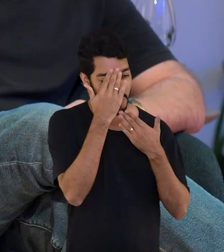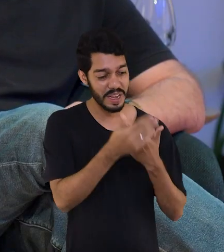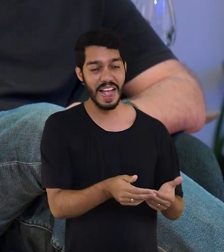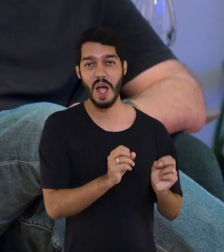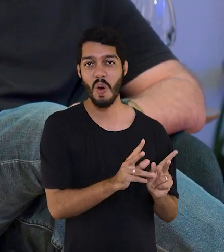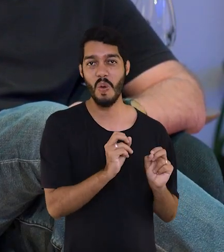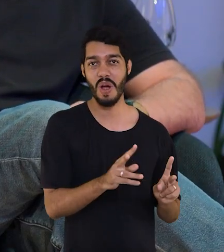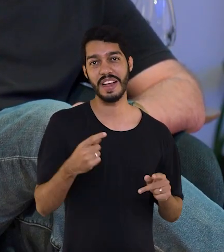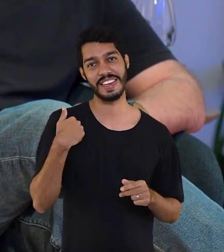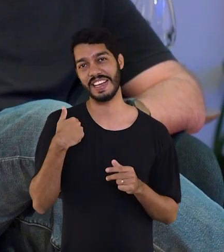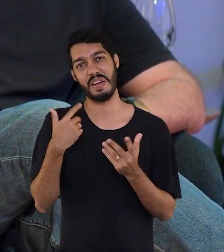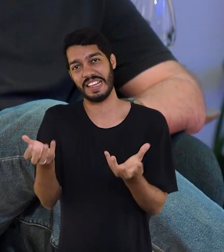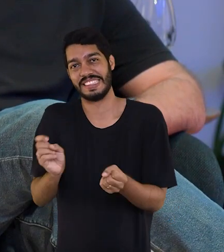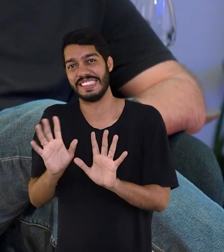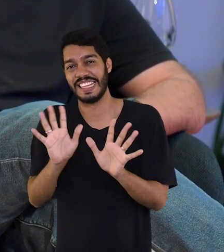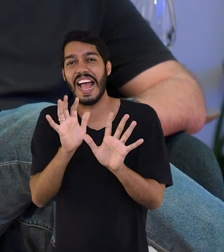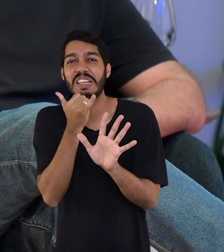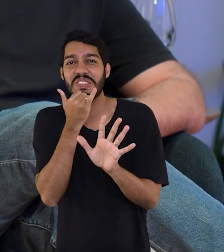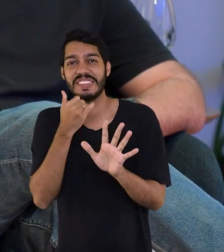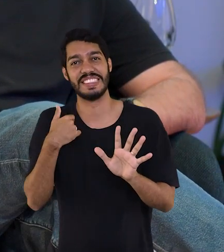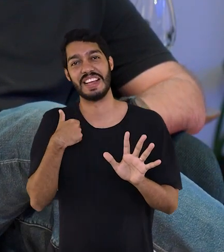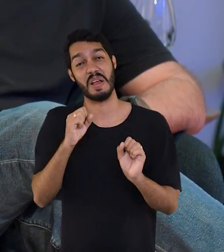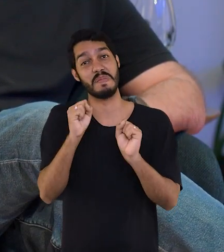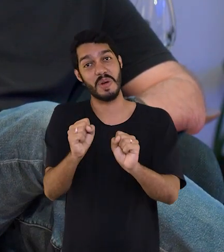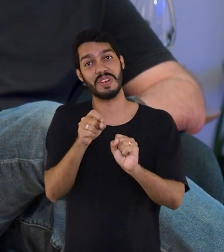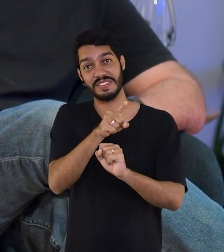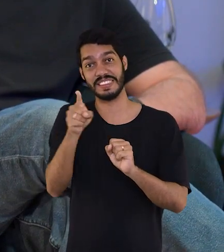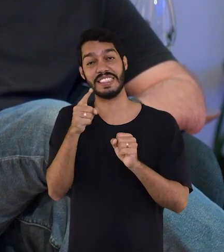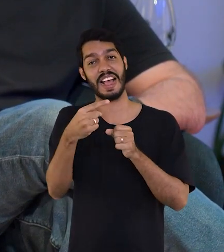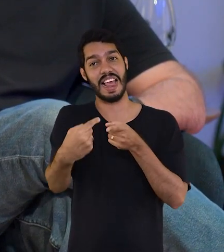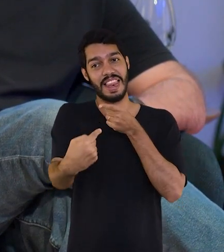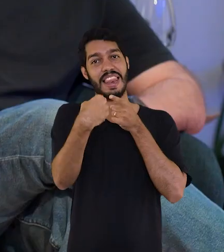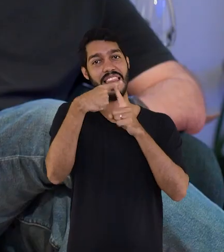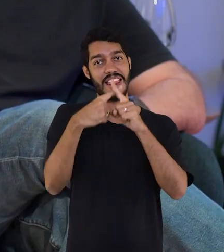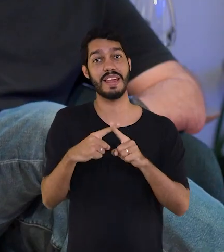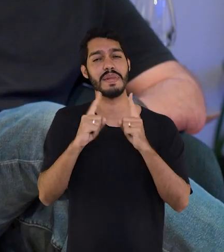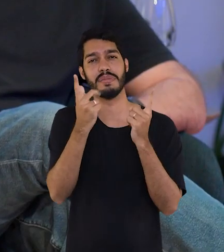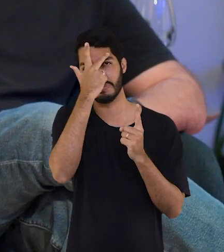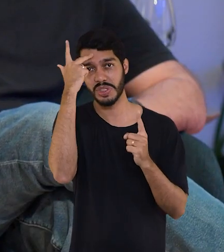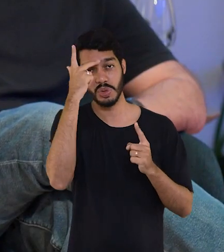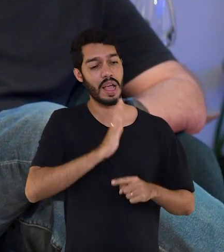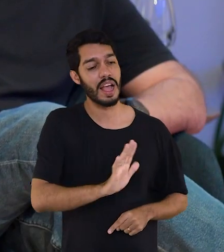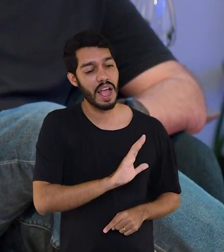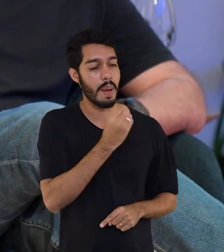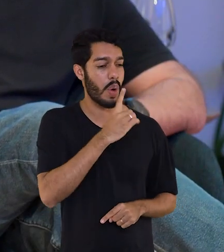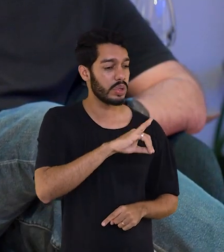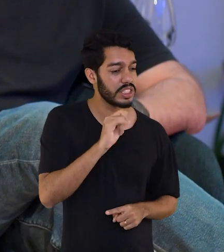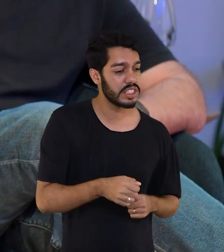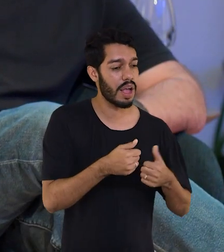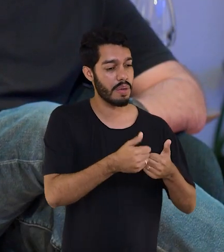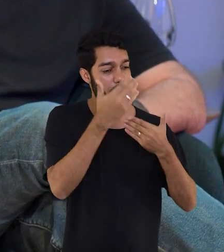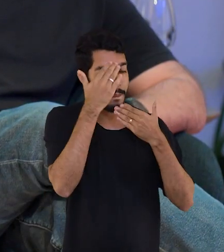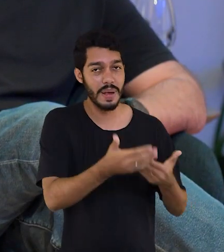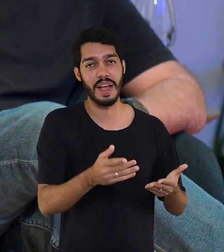dão? Agradecem. Gente, eu sou completamente contra disso. Eu posso agora estar mirando vocês contra mim, mas olha, tem gente que eu vejo que dá bom